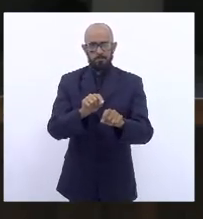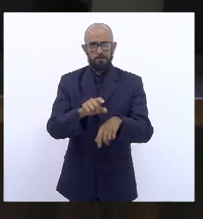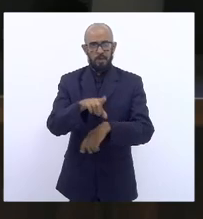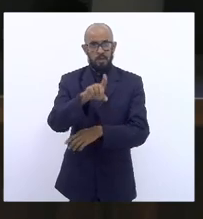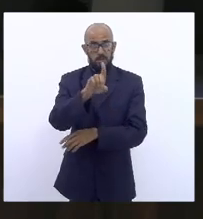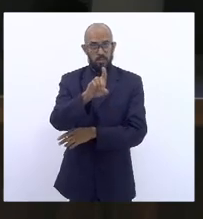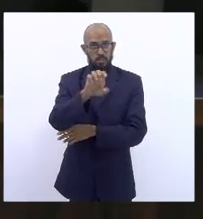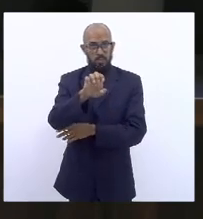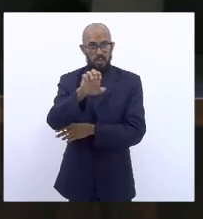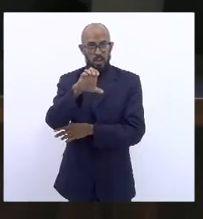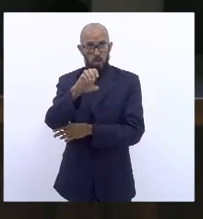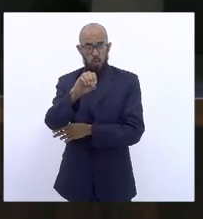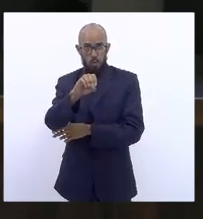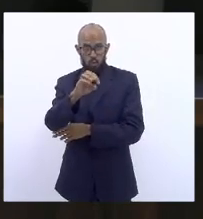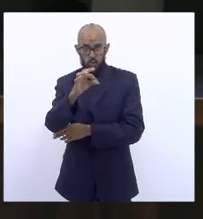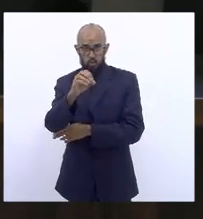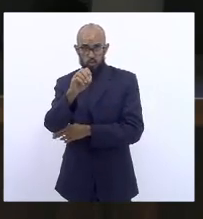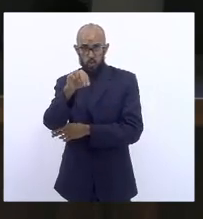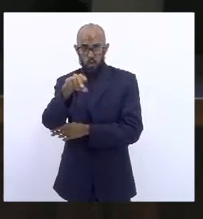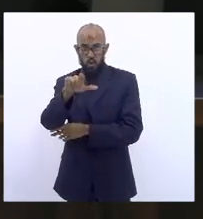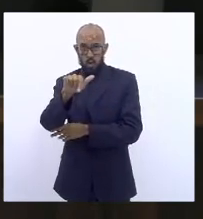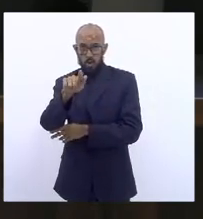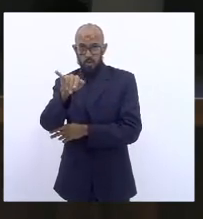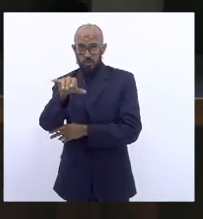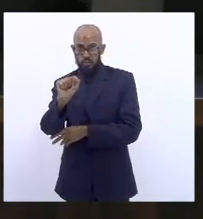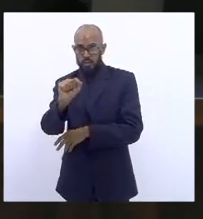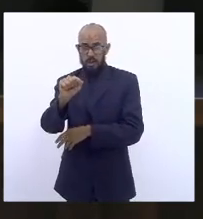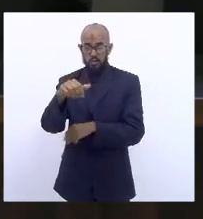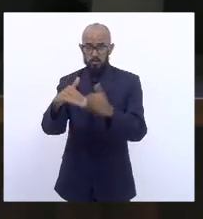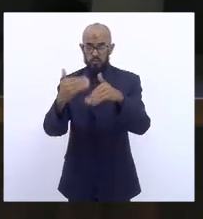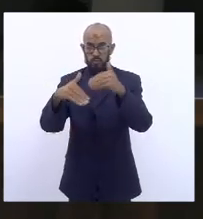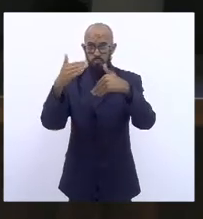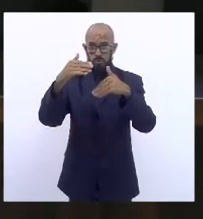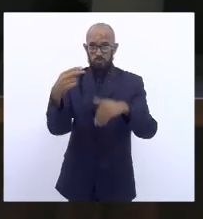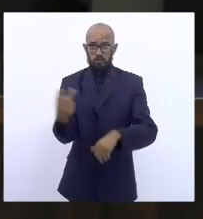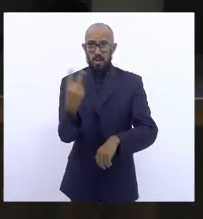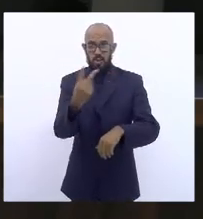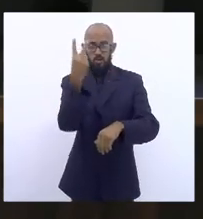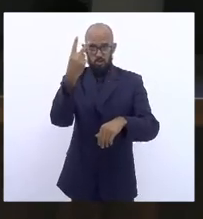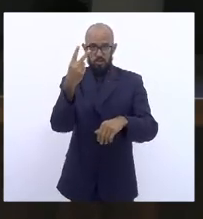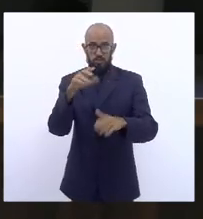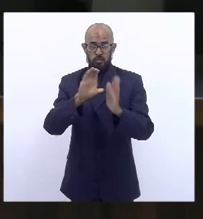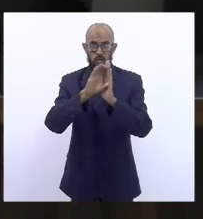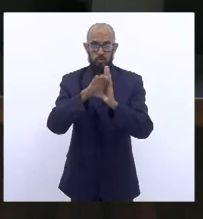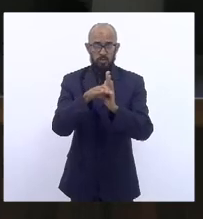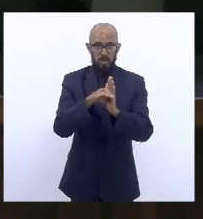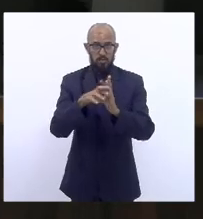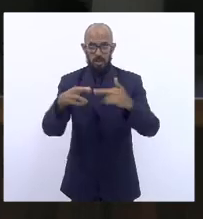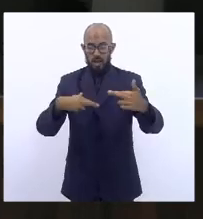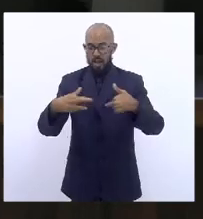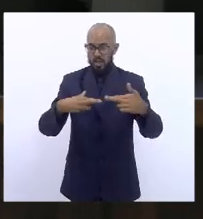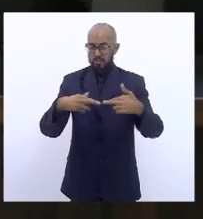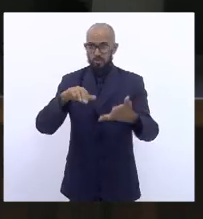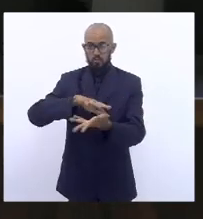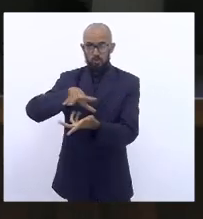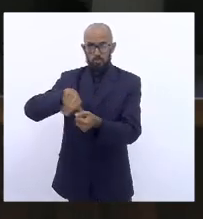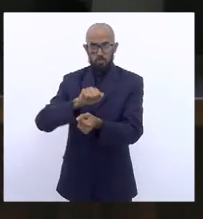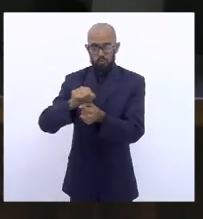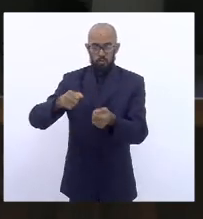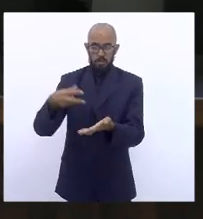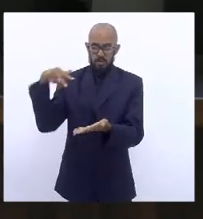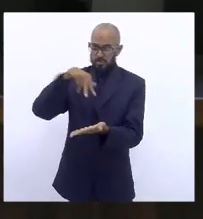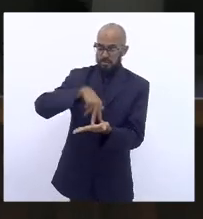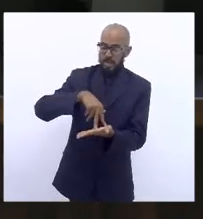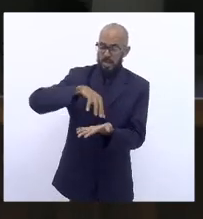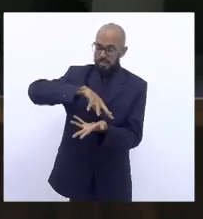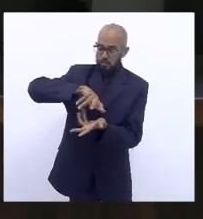deontológica, o desenvolvimento de valores, de princípios, enfim, na relação do mundo, para estar no mundo, para ser no mundo,